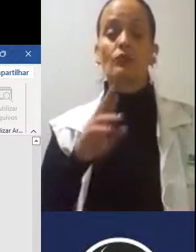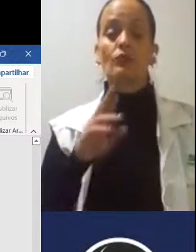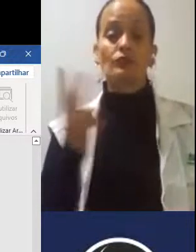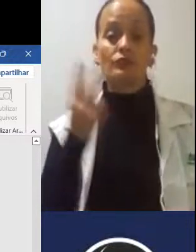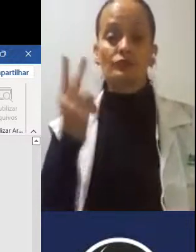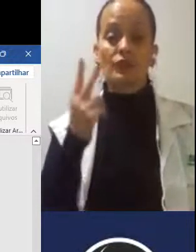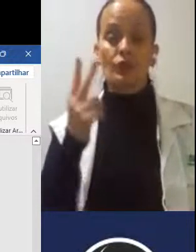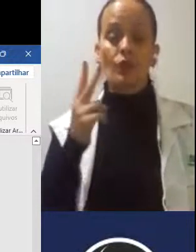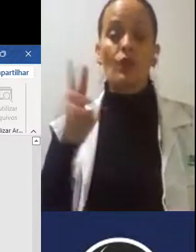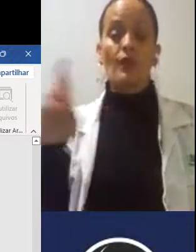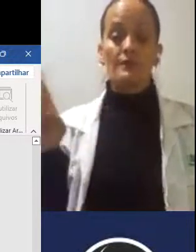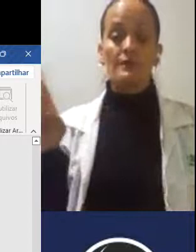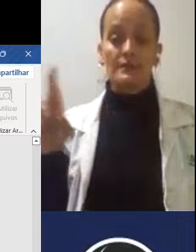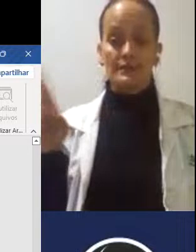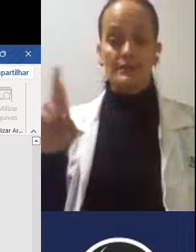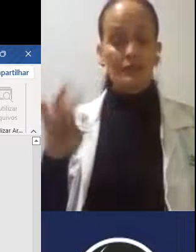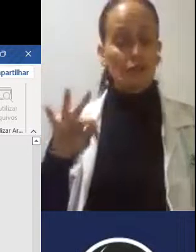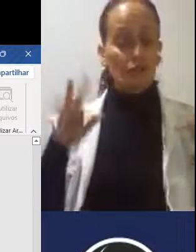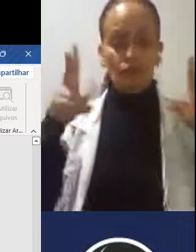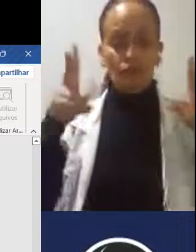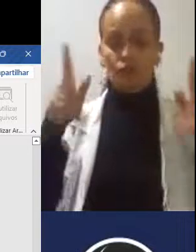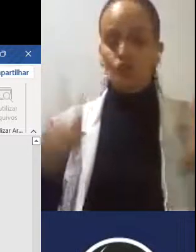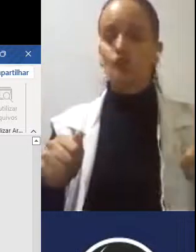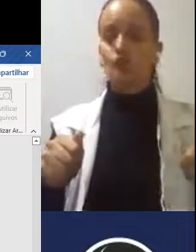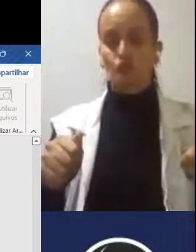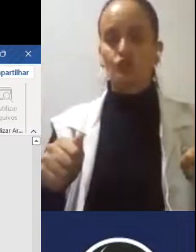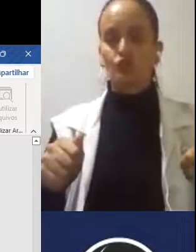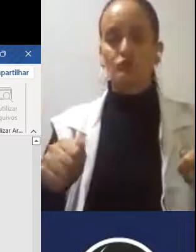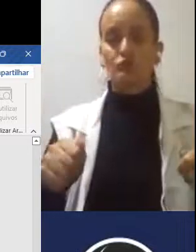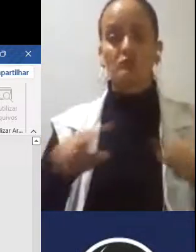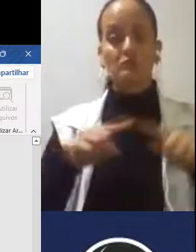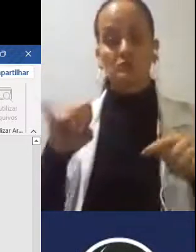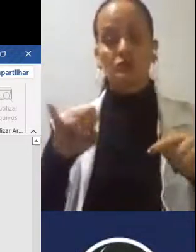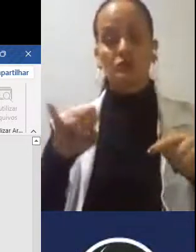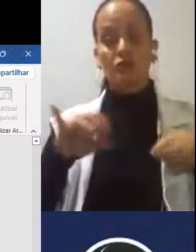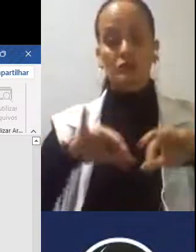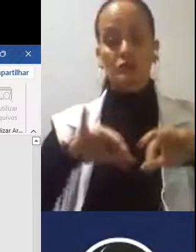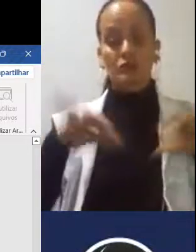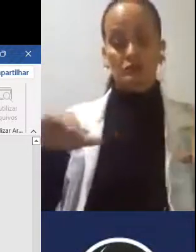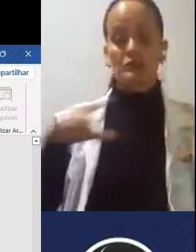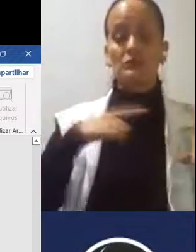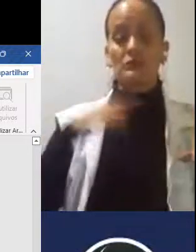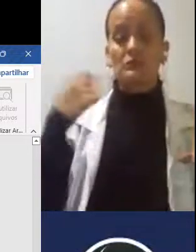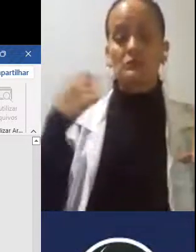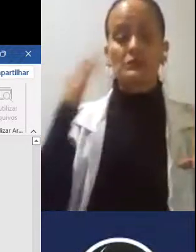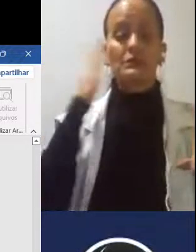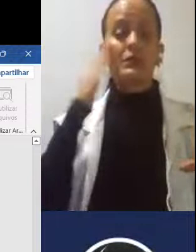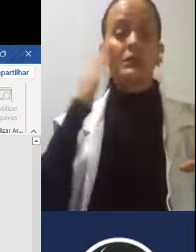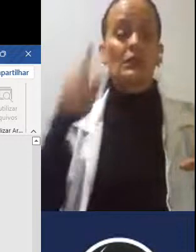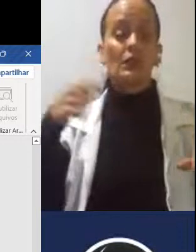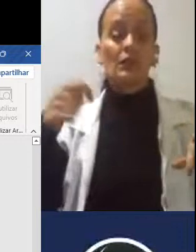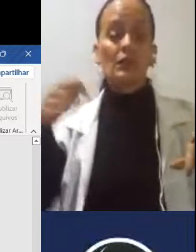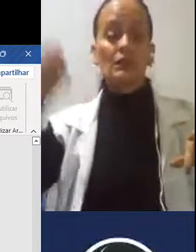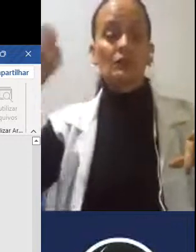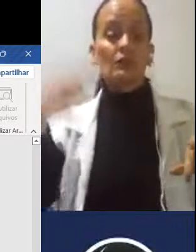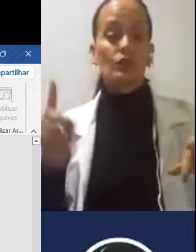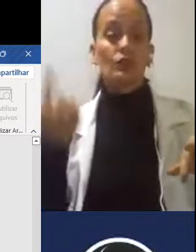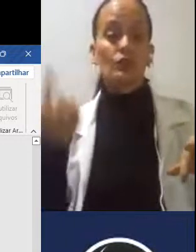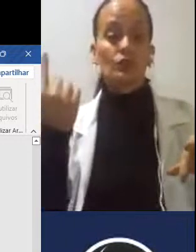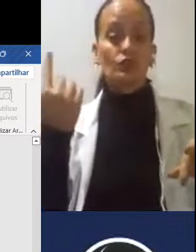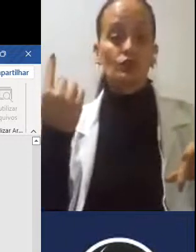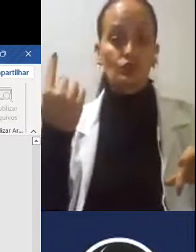Para achar o valor da resistência equivalente, a gente vai precisar achar quem que é a resistência do condutor aqui ainda, certo? Que tipo de condutor